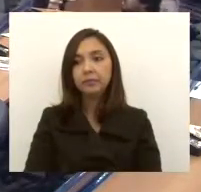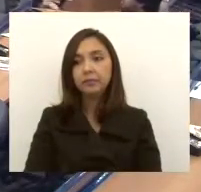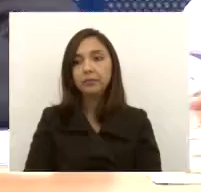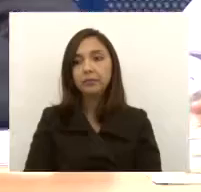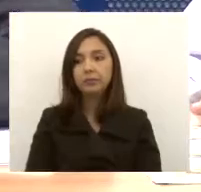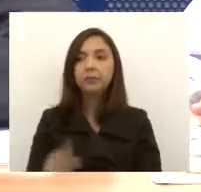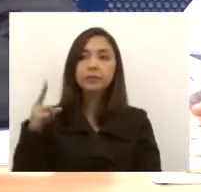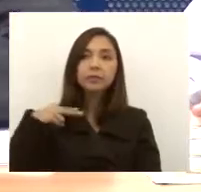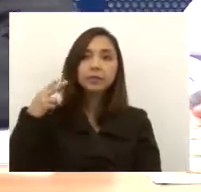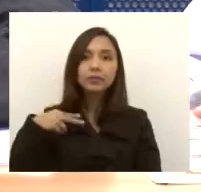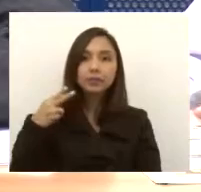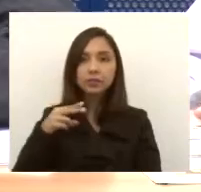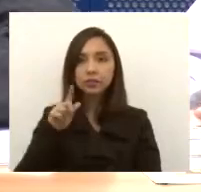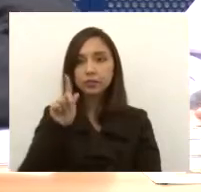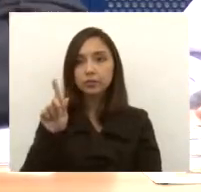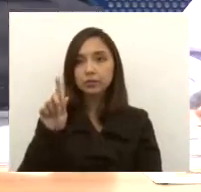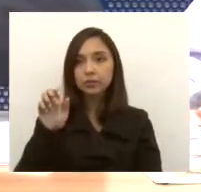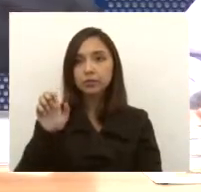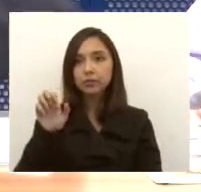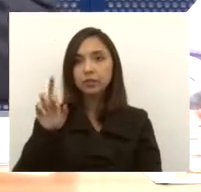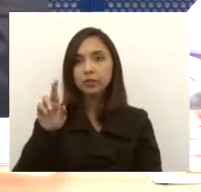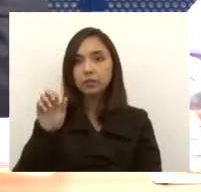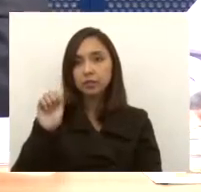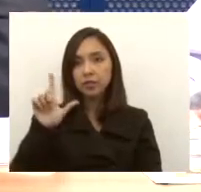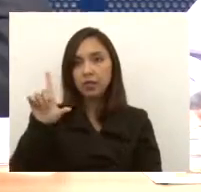Com a palavra, o vereador Geraldo Celestino.